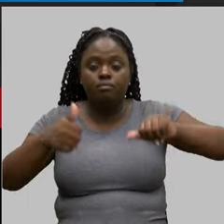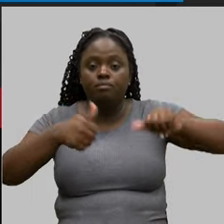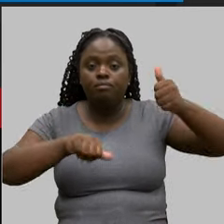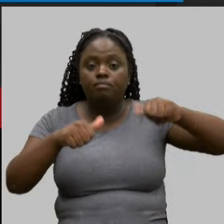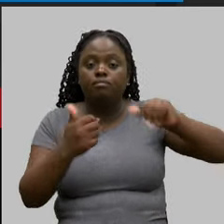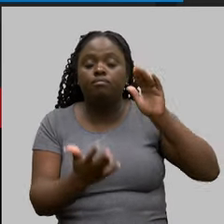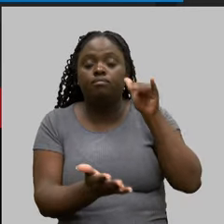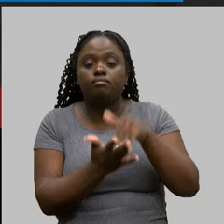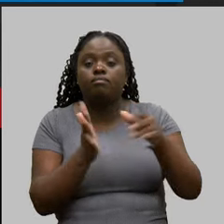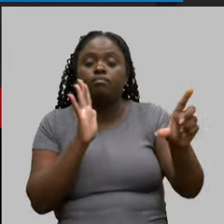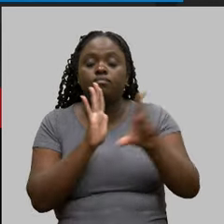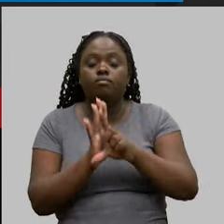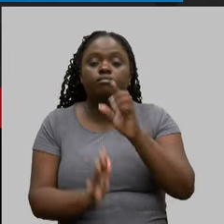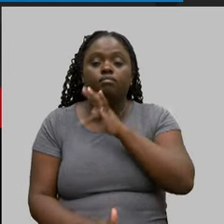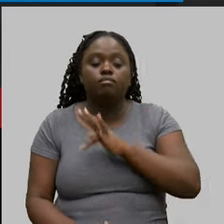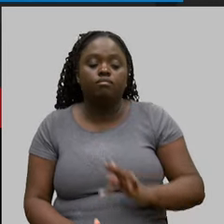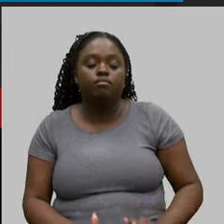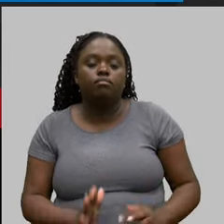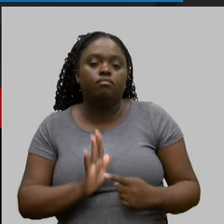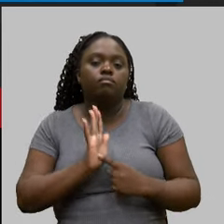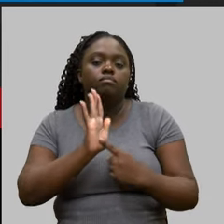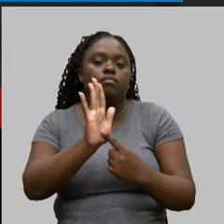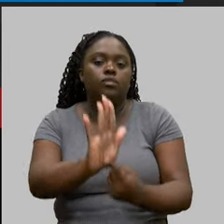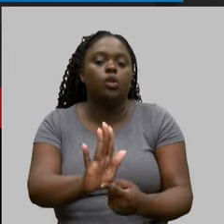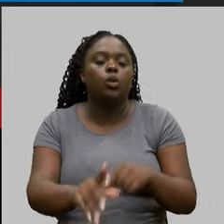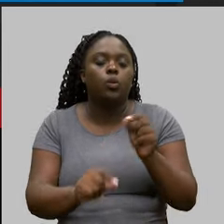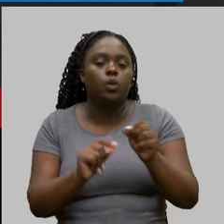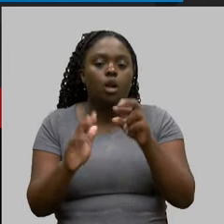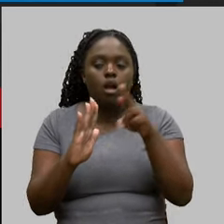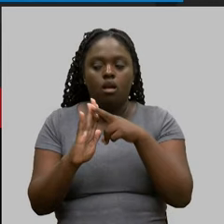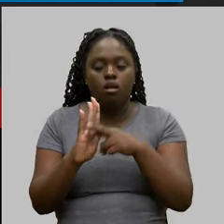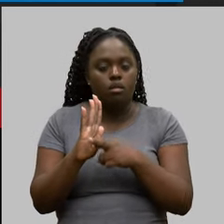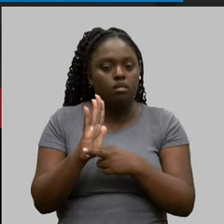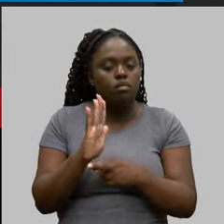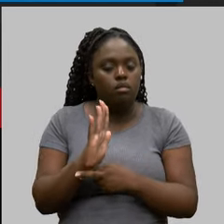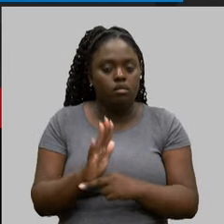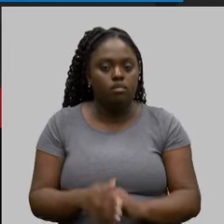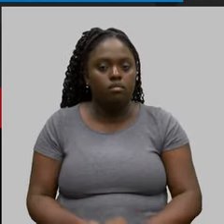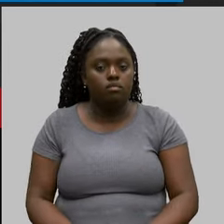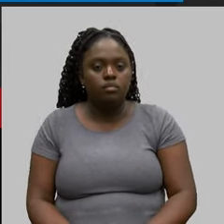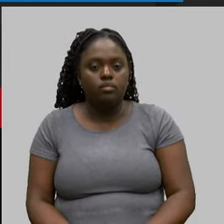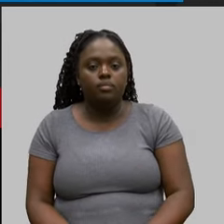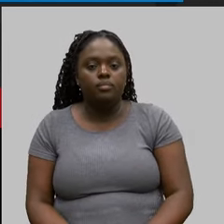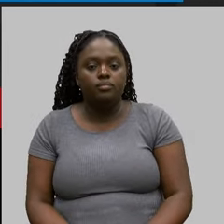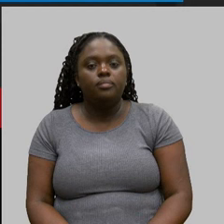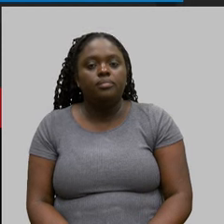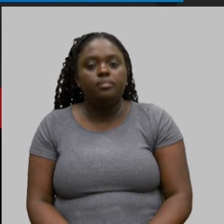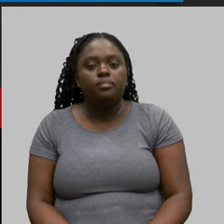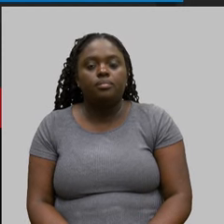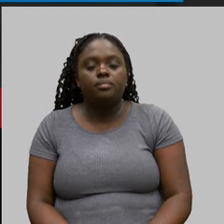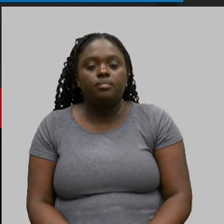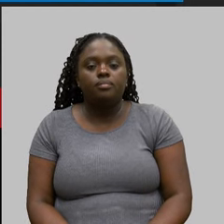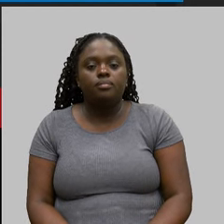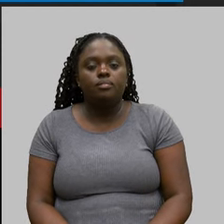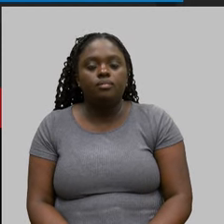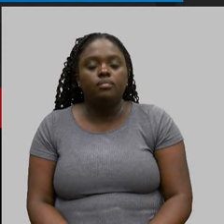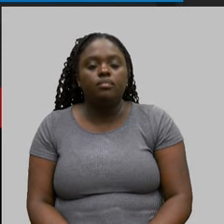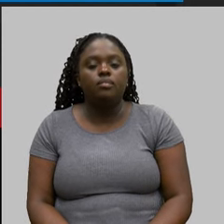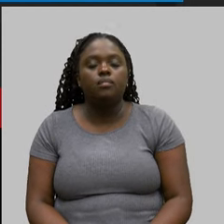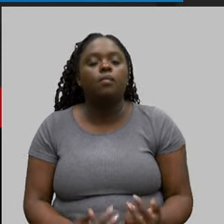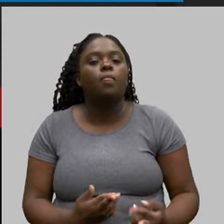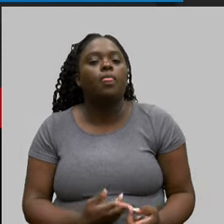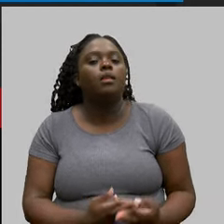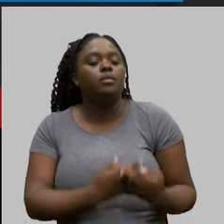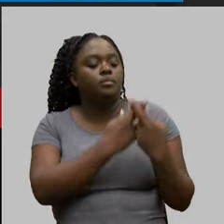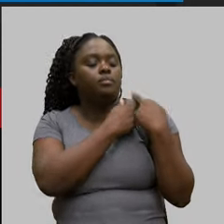que lei federal disponha sobre a matéria os seguintes requisitos pelo ente federativo Assunção integral da responsabilidade